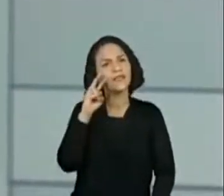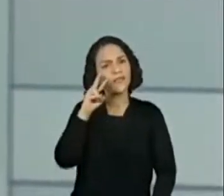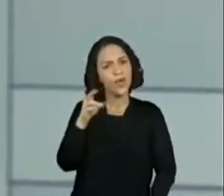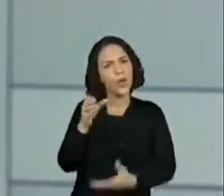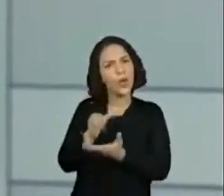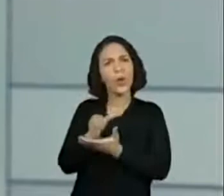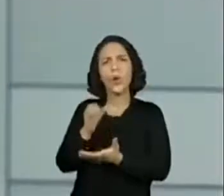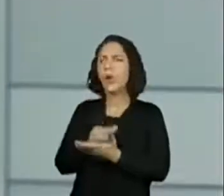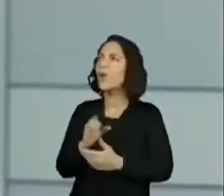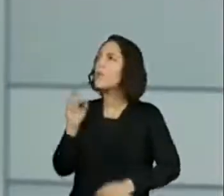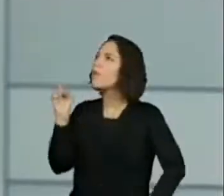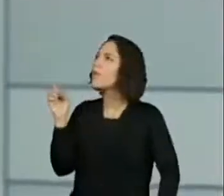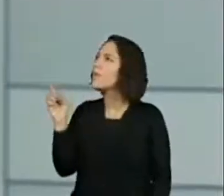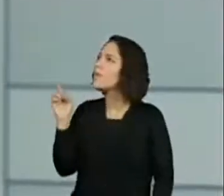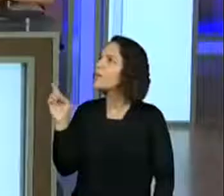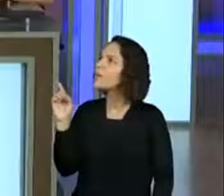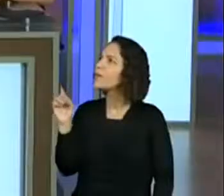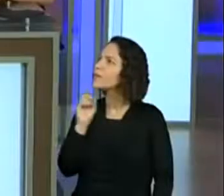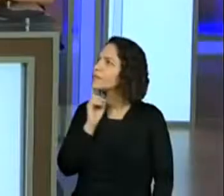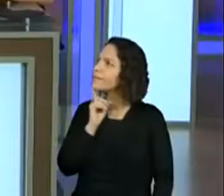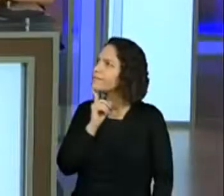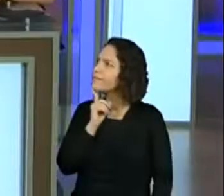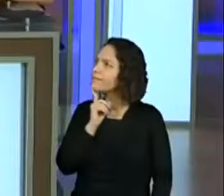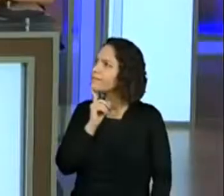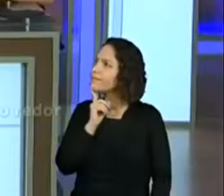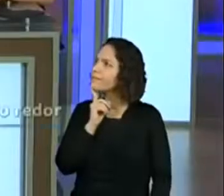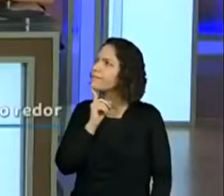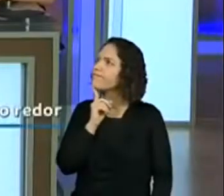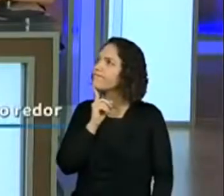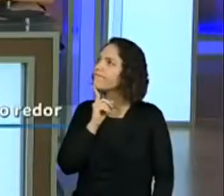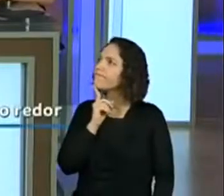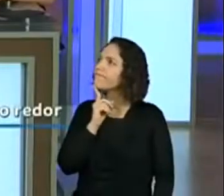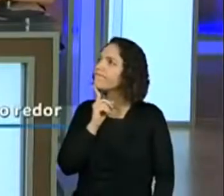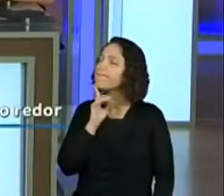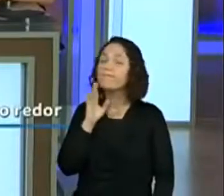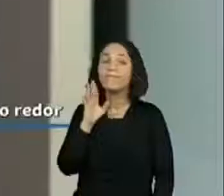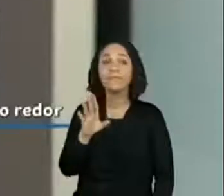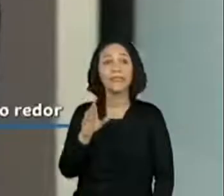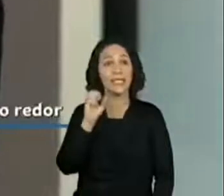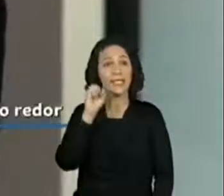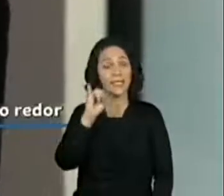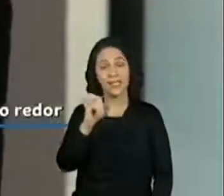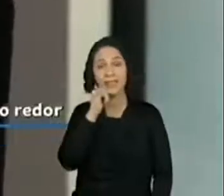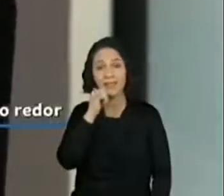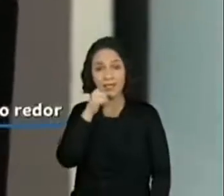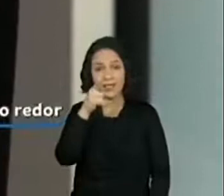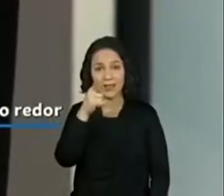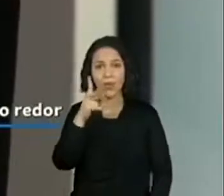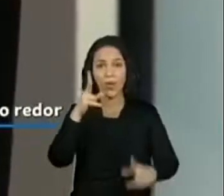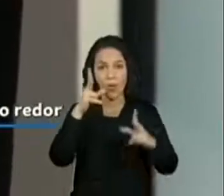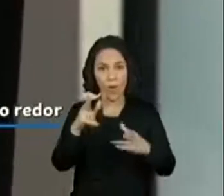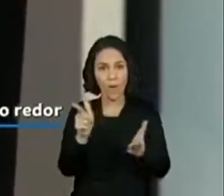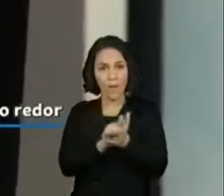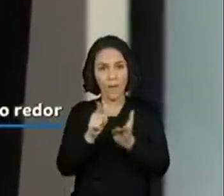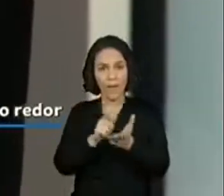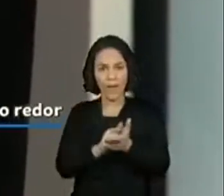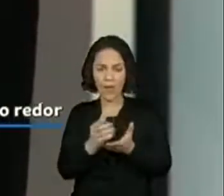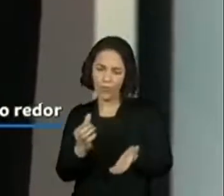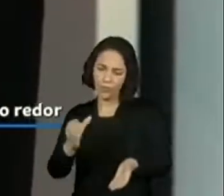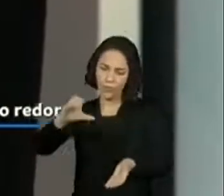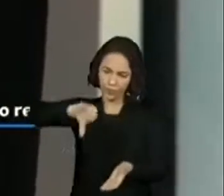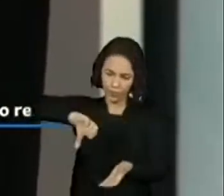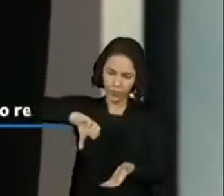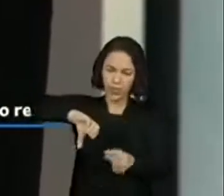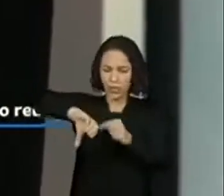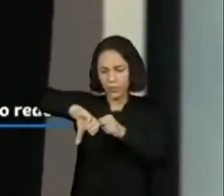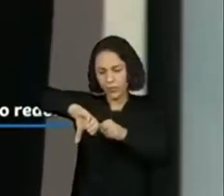copinho, será que se a gente fizer aqui essa parte, vai ficar igual da